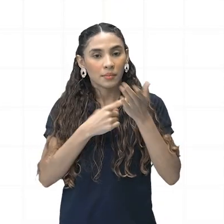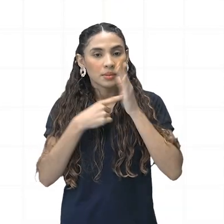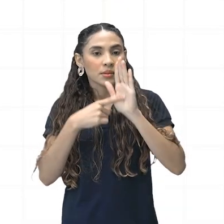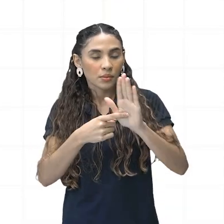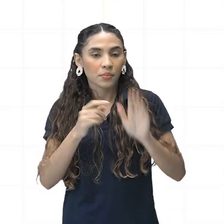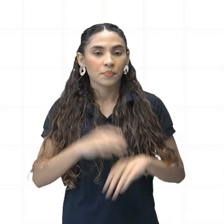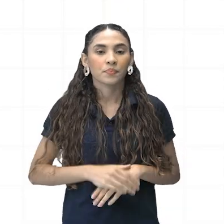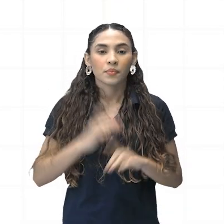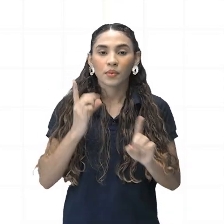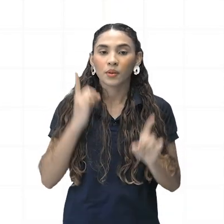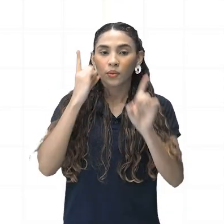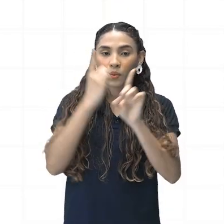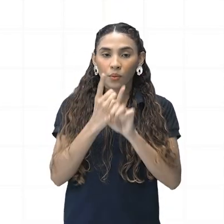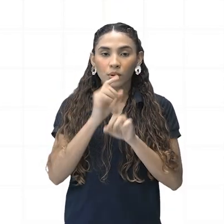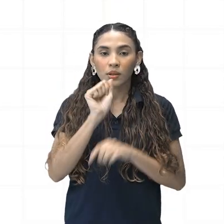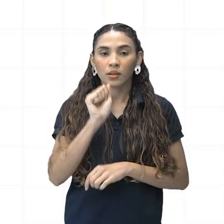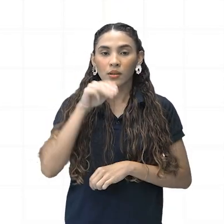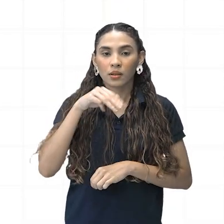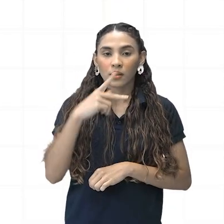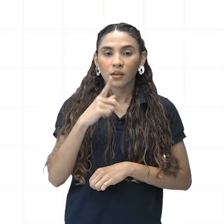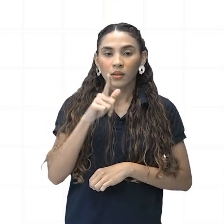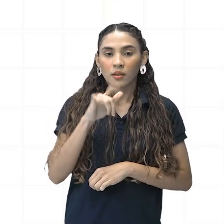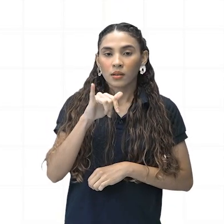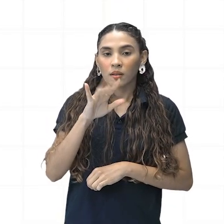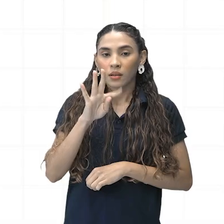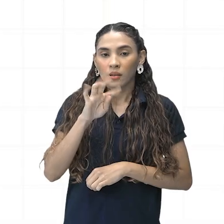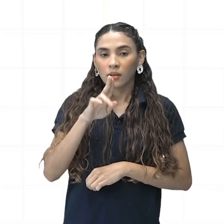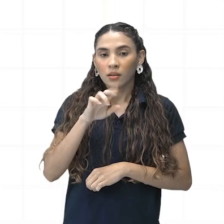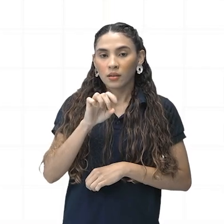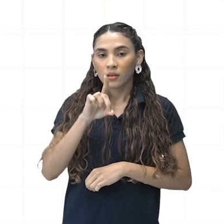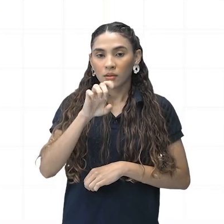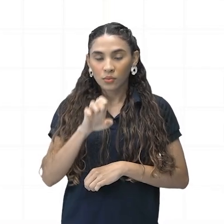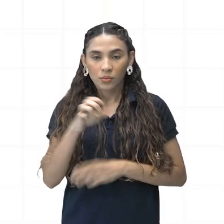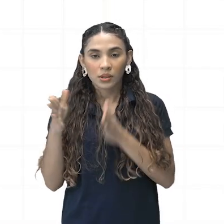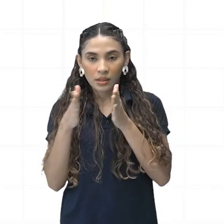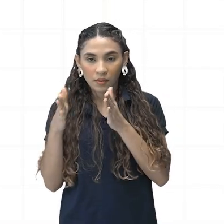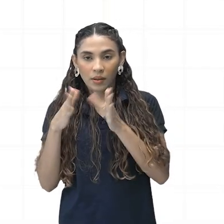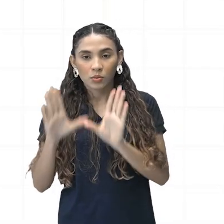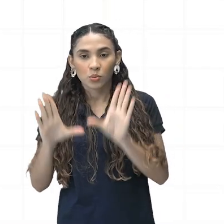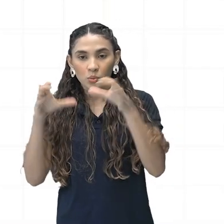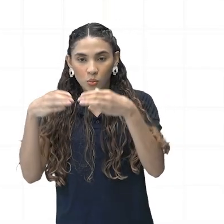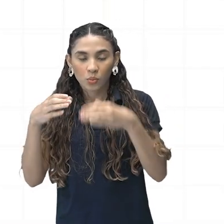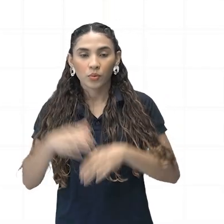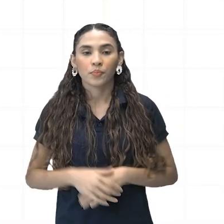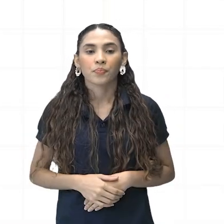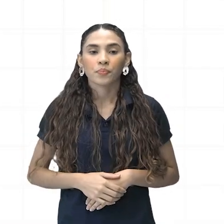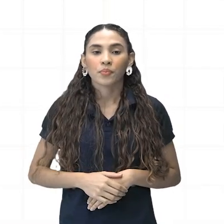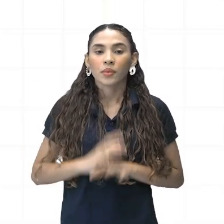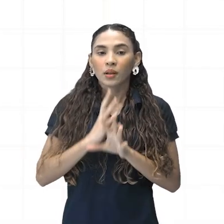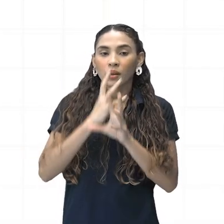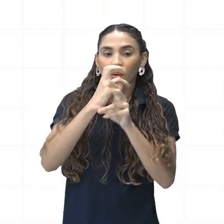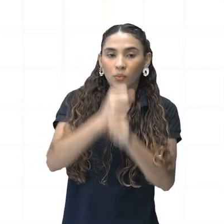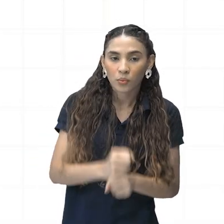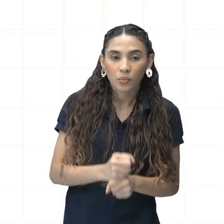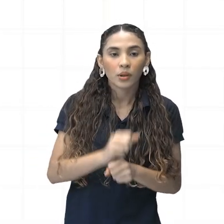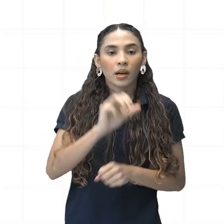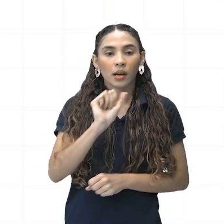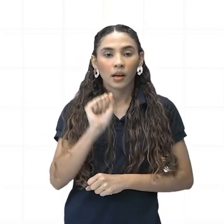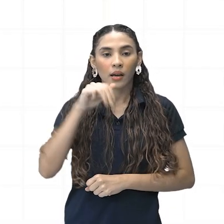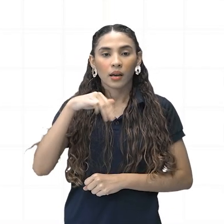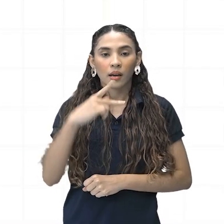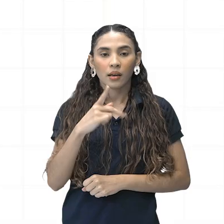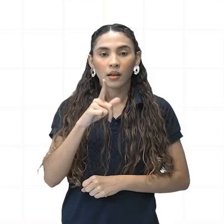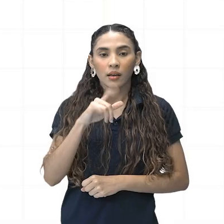gente. Determine a amplitude do intervalo de classe. Calcule a amplitude de cada